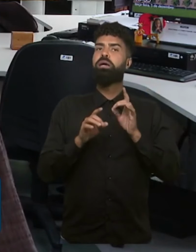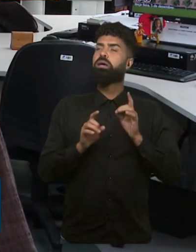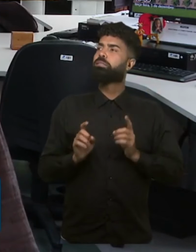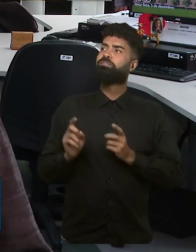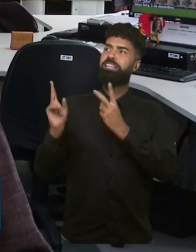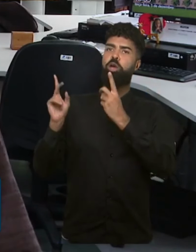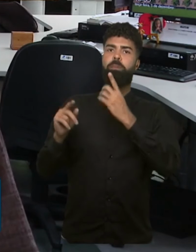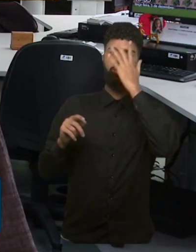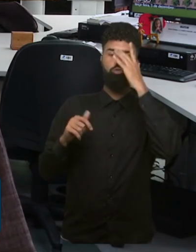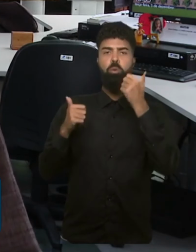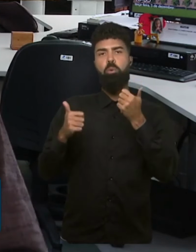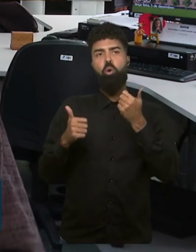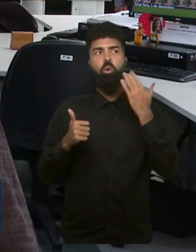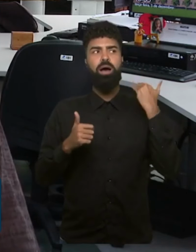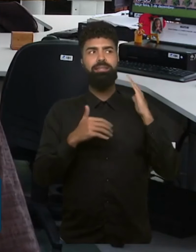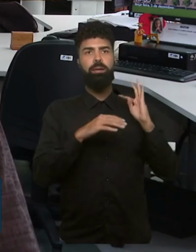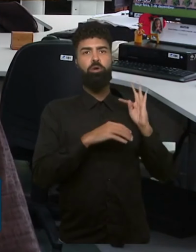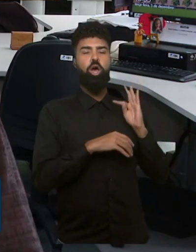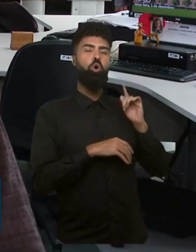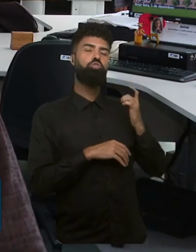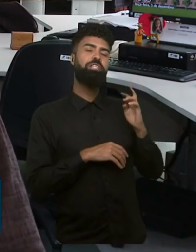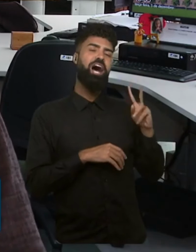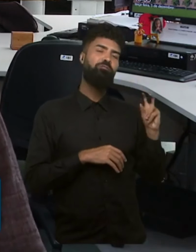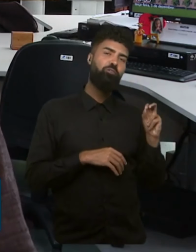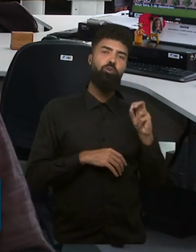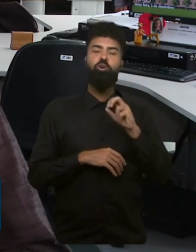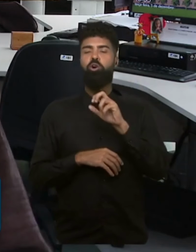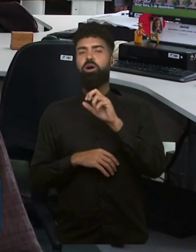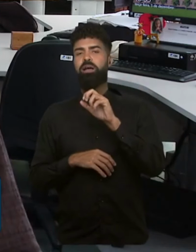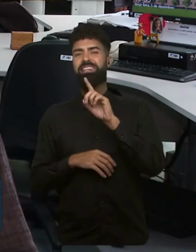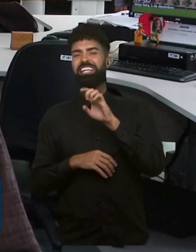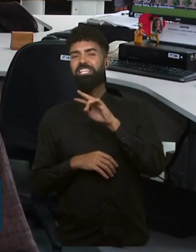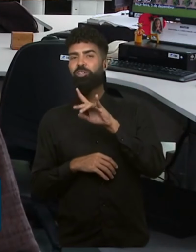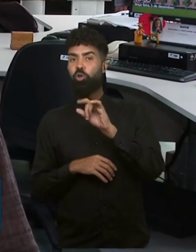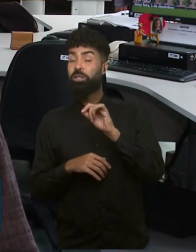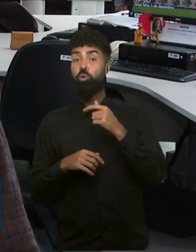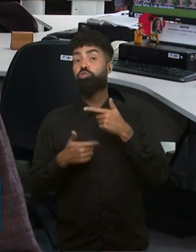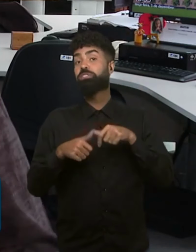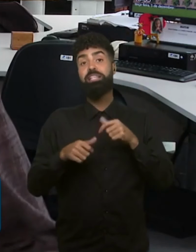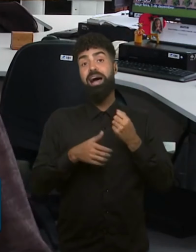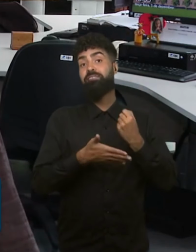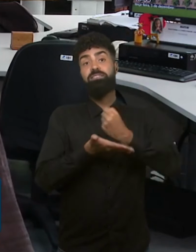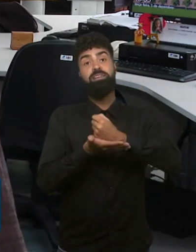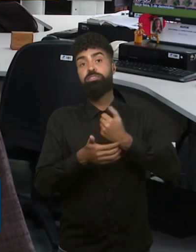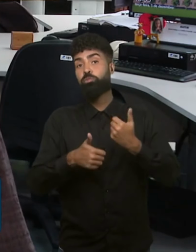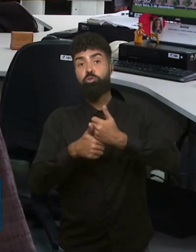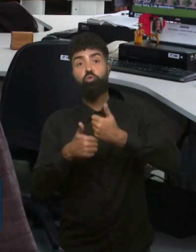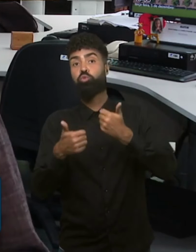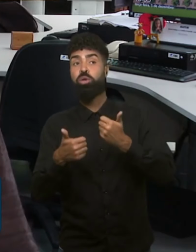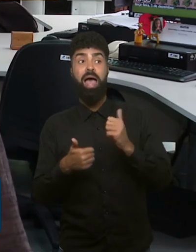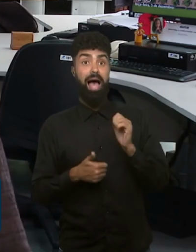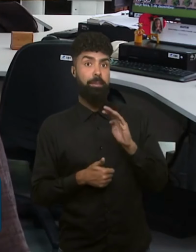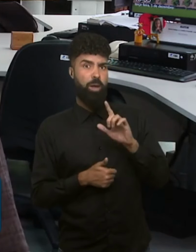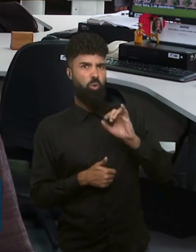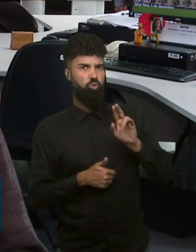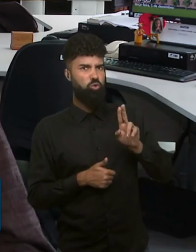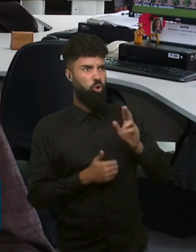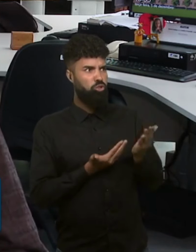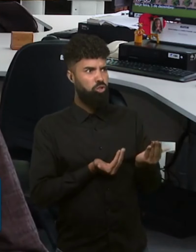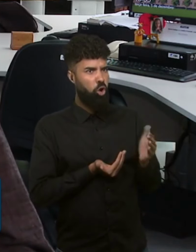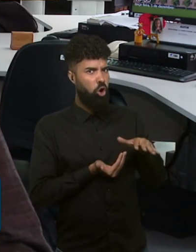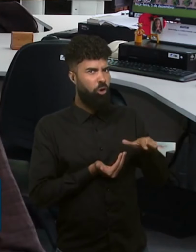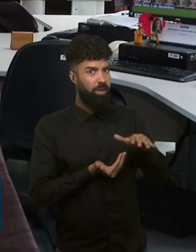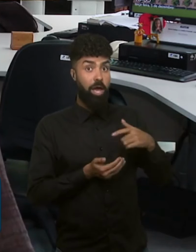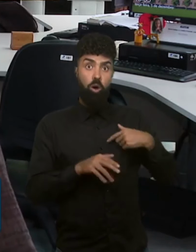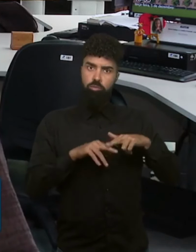Gustavo Scarpa, o Danilo, e não houve reposição à altura. Então o Abel trabalhou muito com a garotada, e essa gestão de elenco acho que mostra o quanto ele